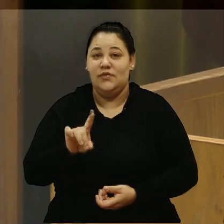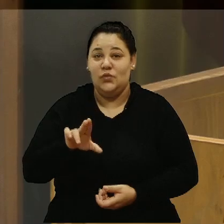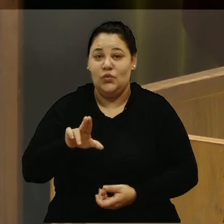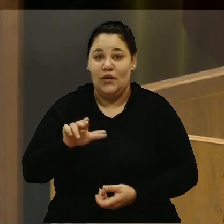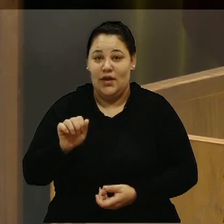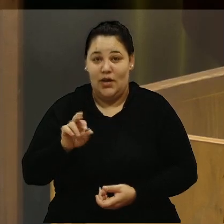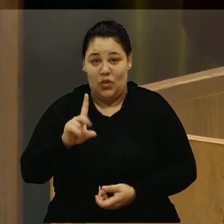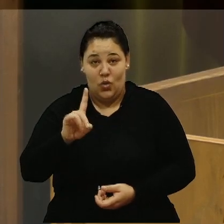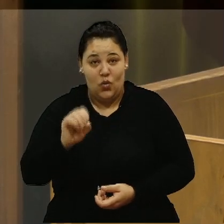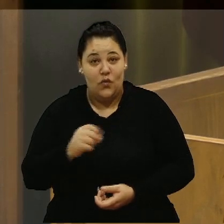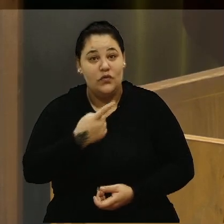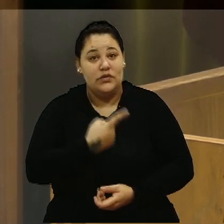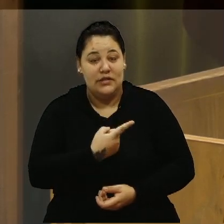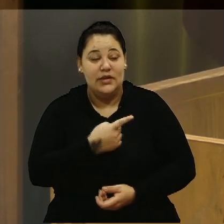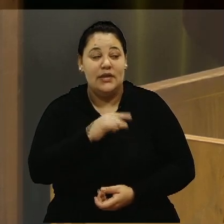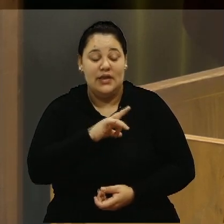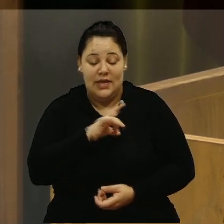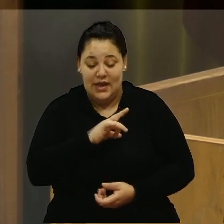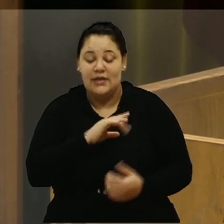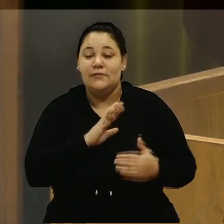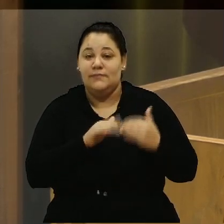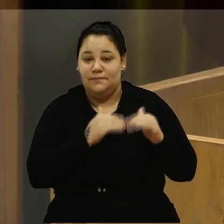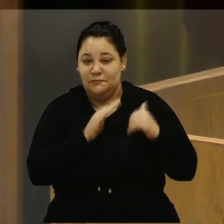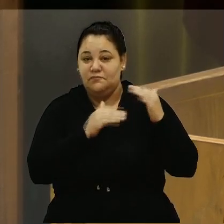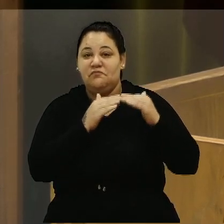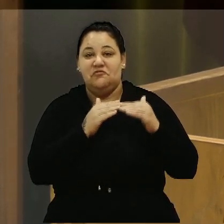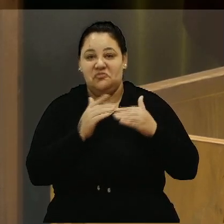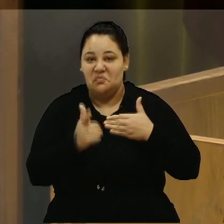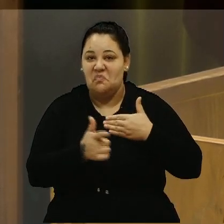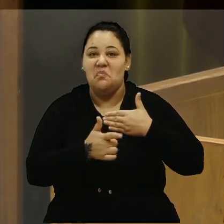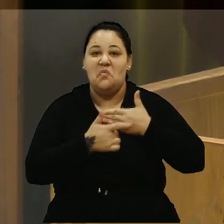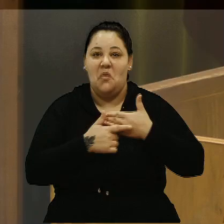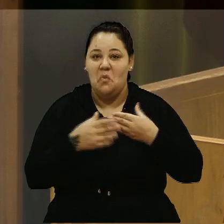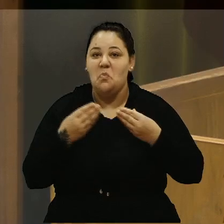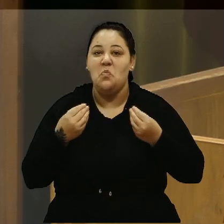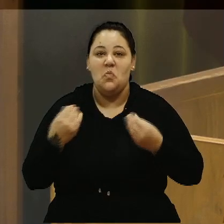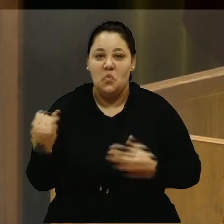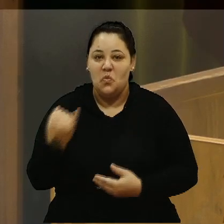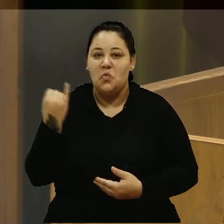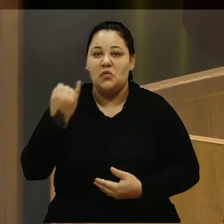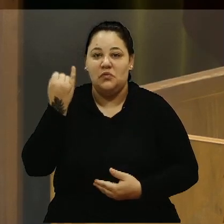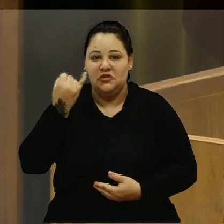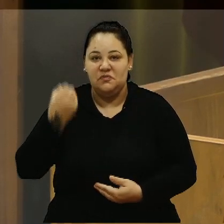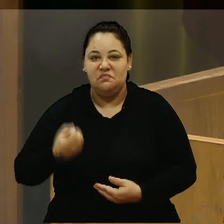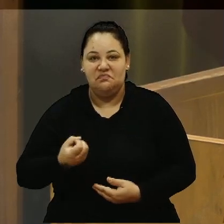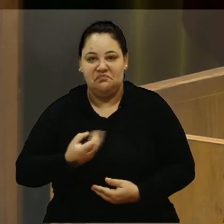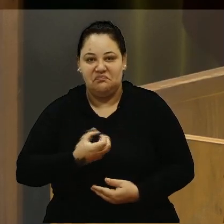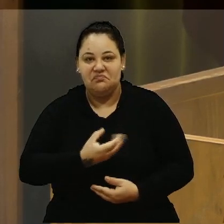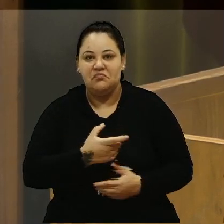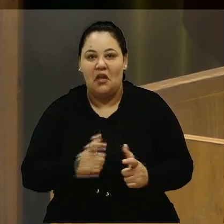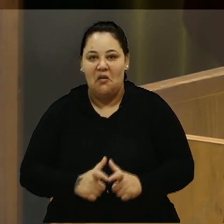CEO, o senhor tem desempenhado um papel crucial na modernização